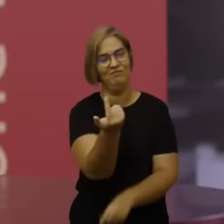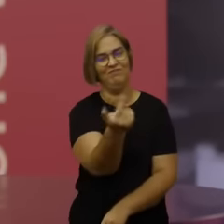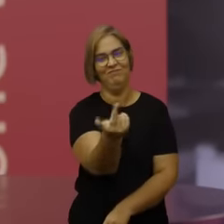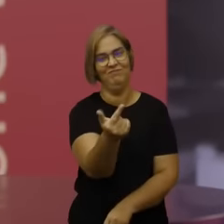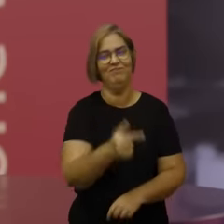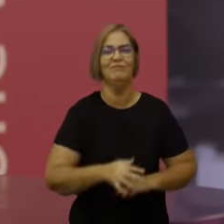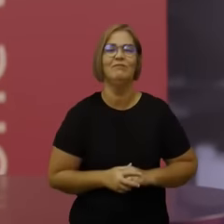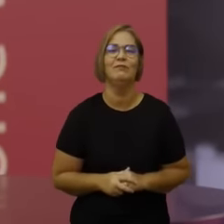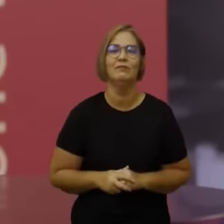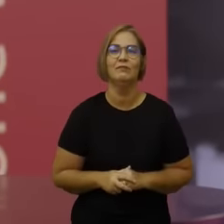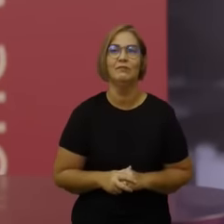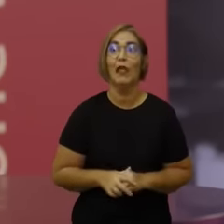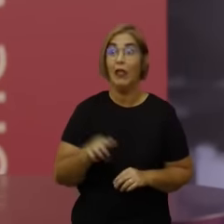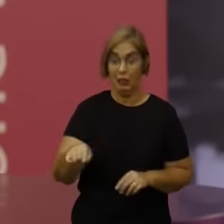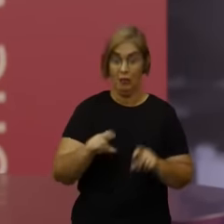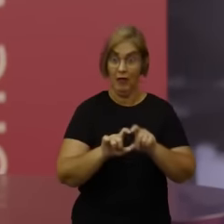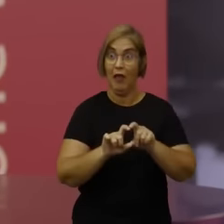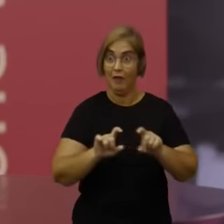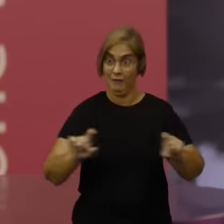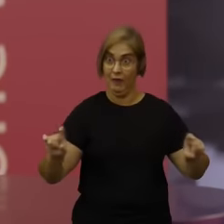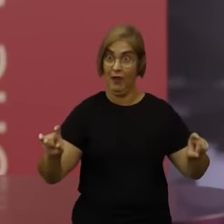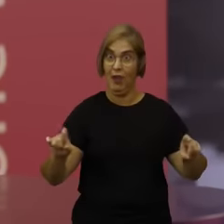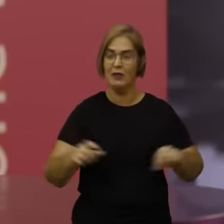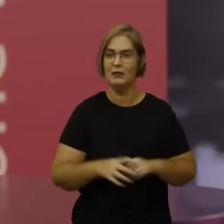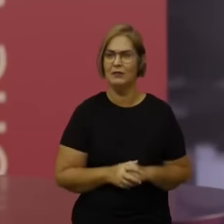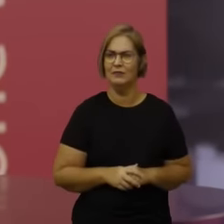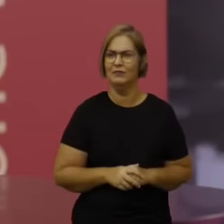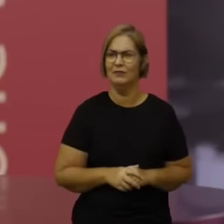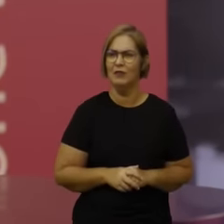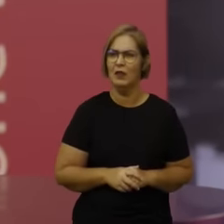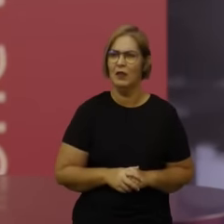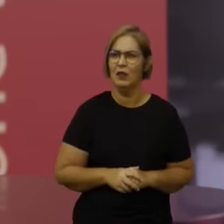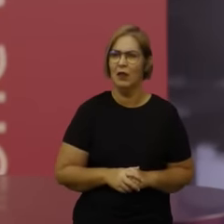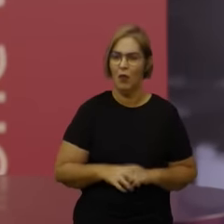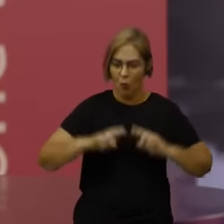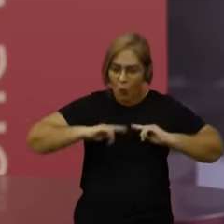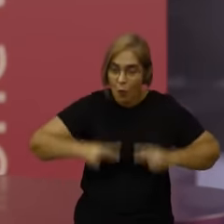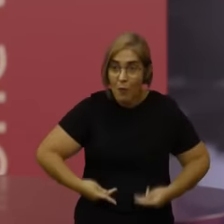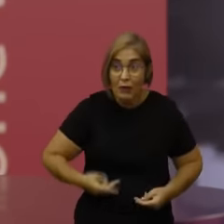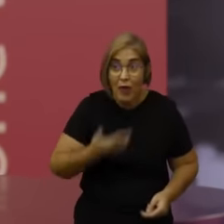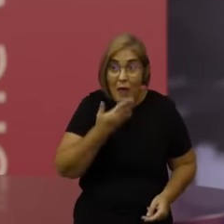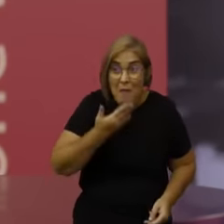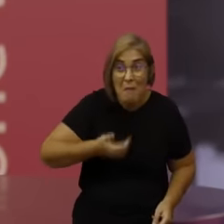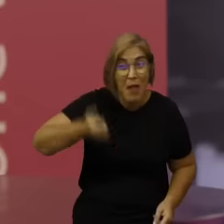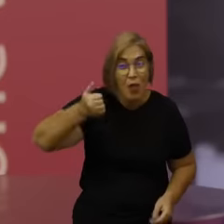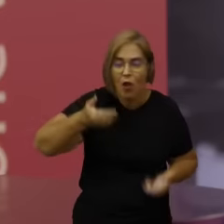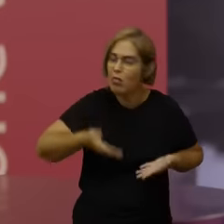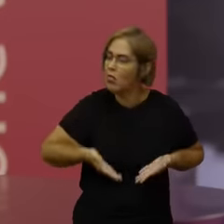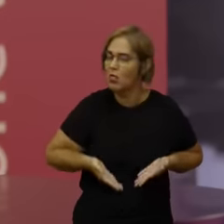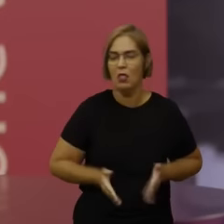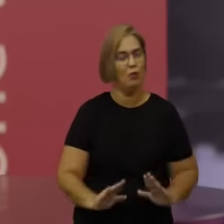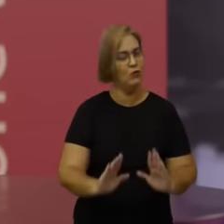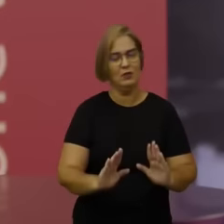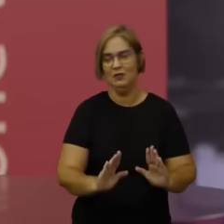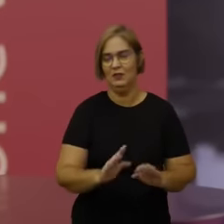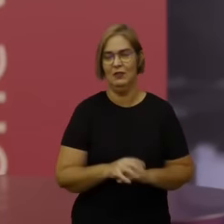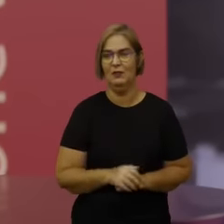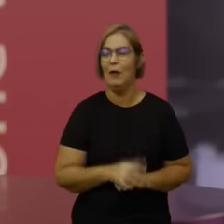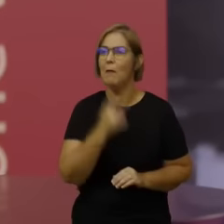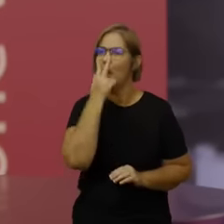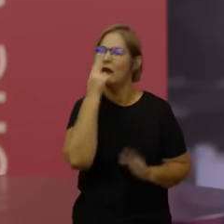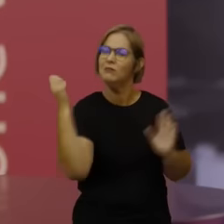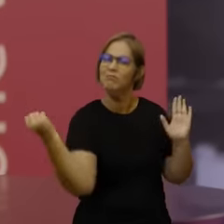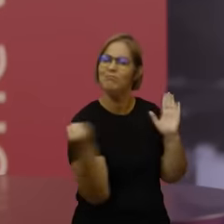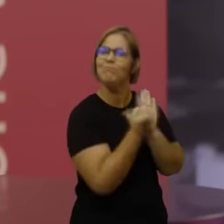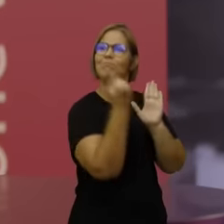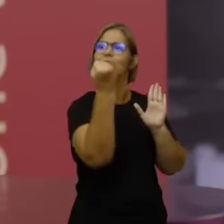Então, esta frase melhor para o ser humano seria não ter nascido. É uma frase que marca